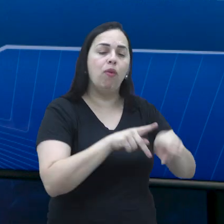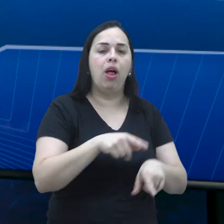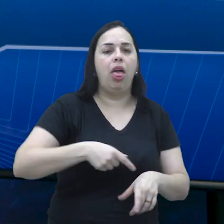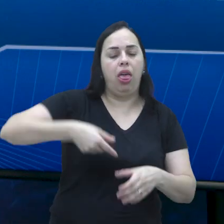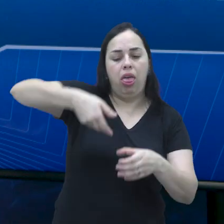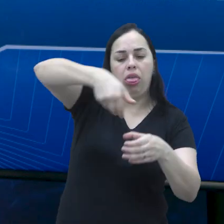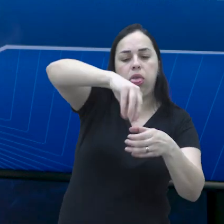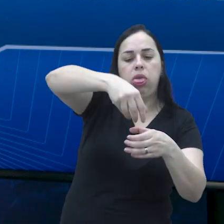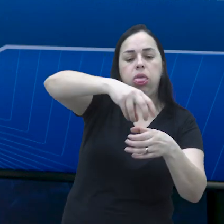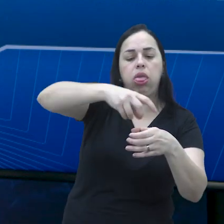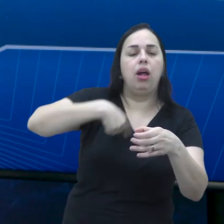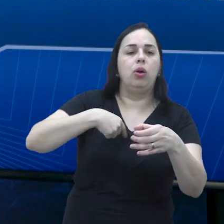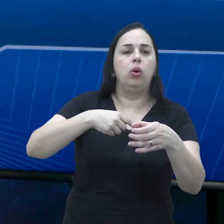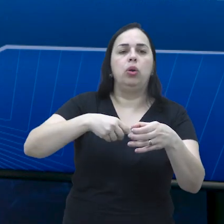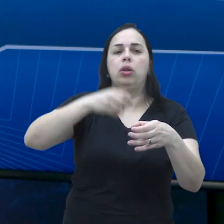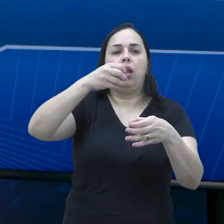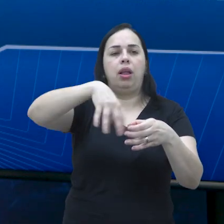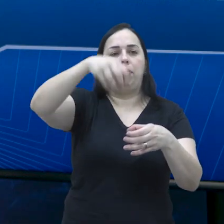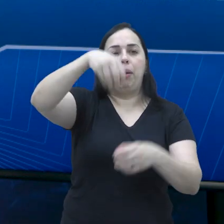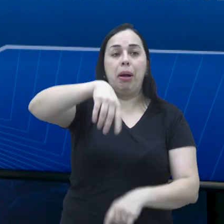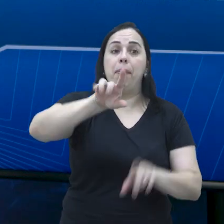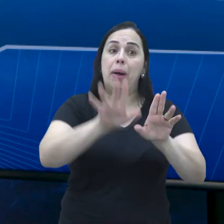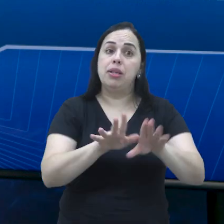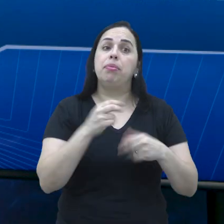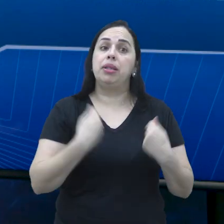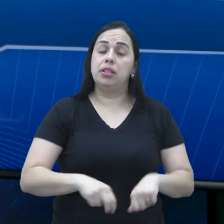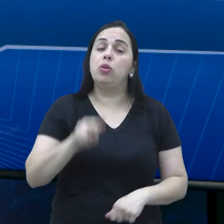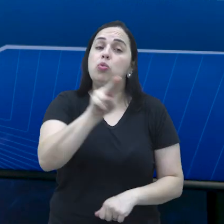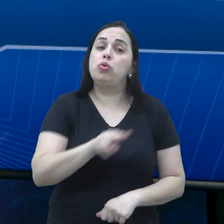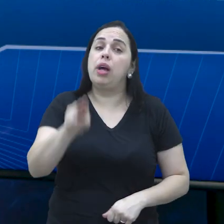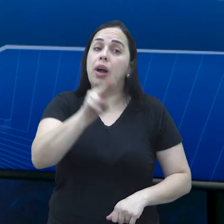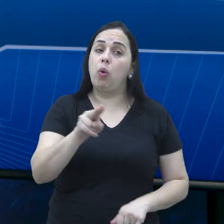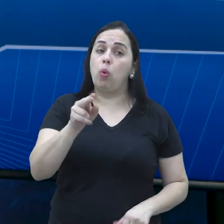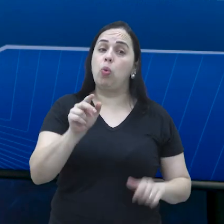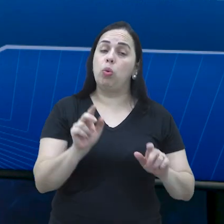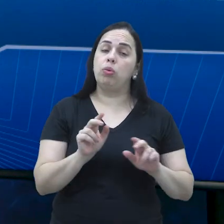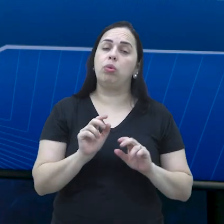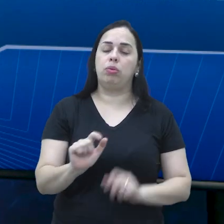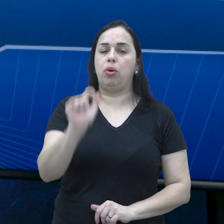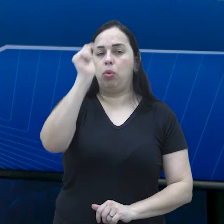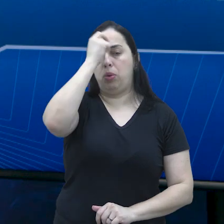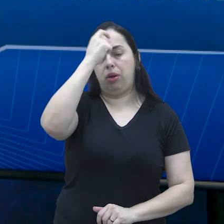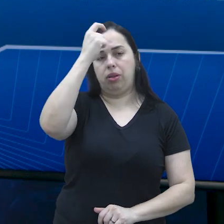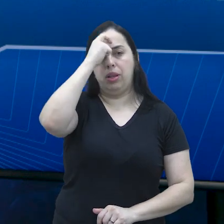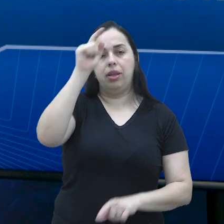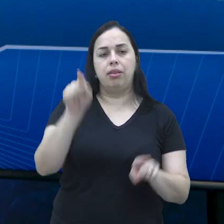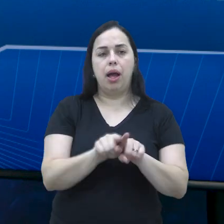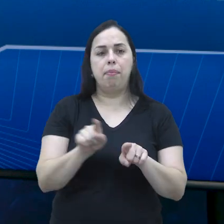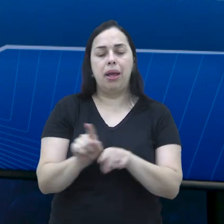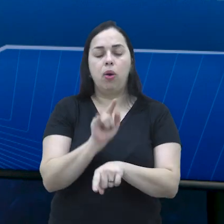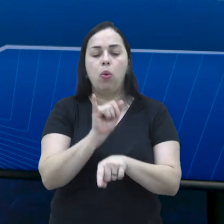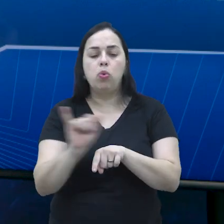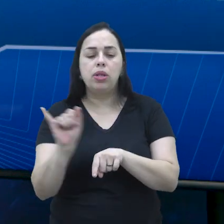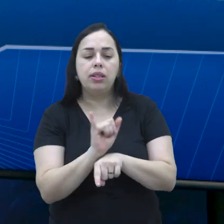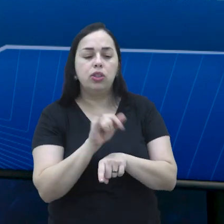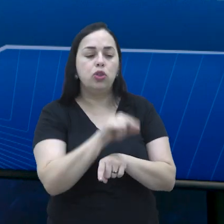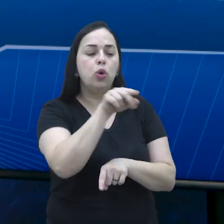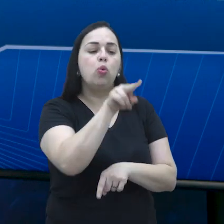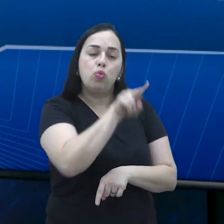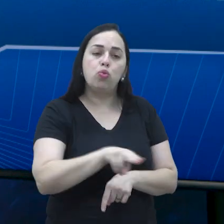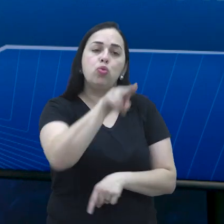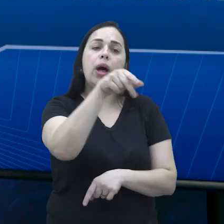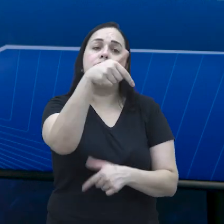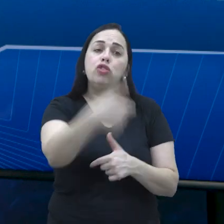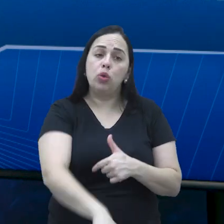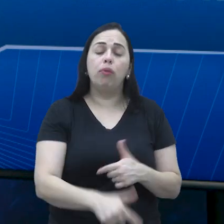diretamente. Então a gente tem que pensar também na conscientização, no uso consciente da água e também em estratégias para fazer o reuso dessa água, né?